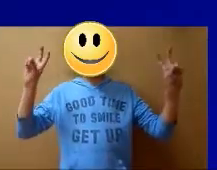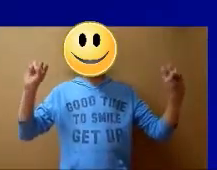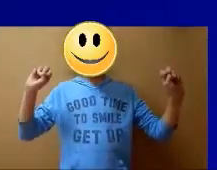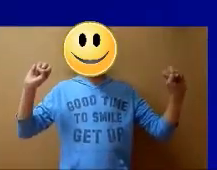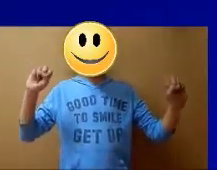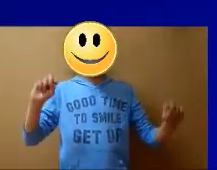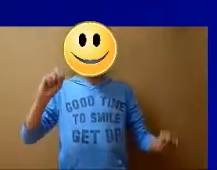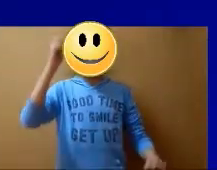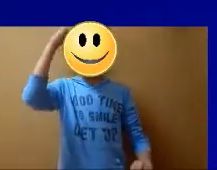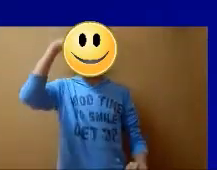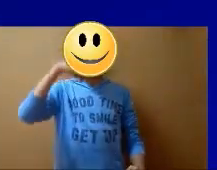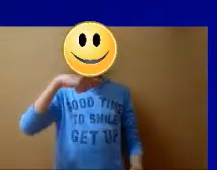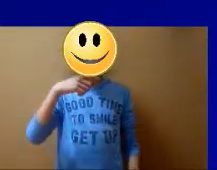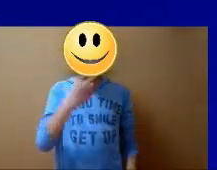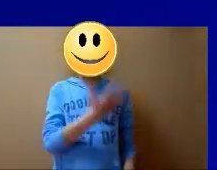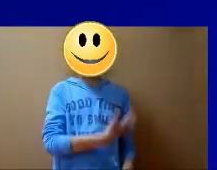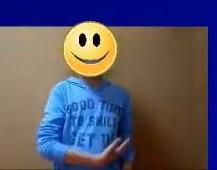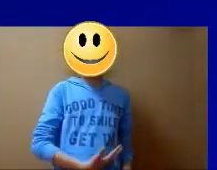Além da Beja.